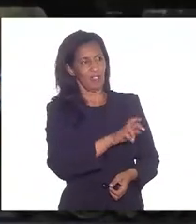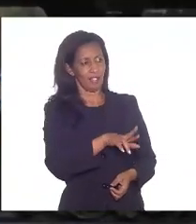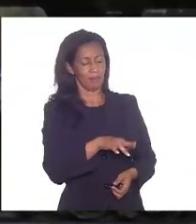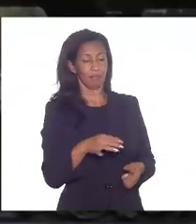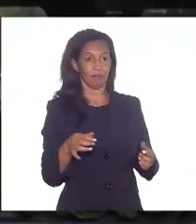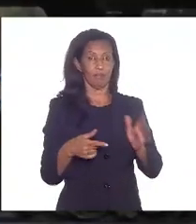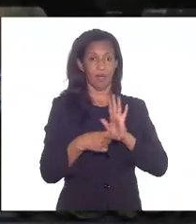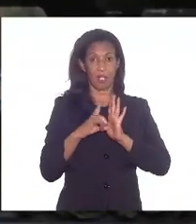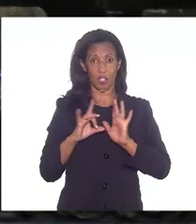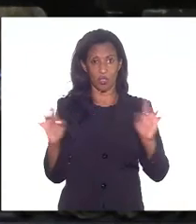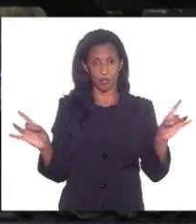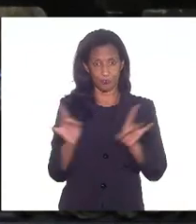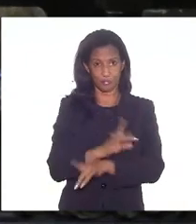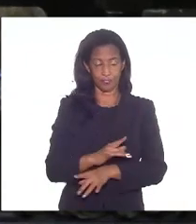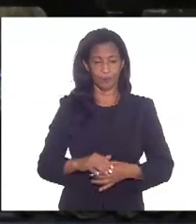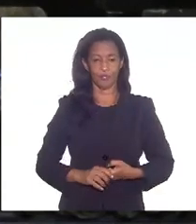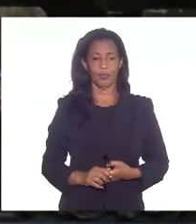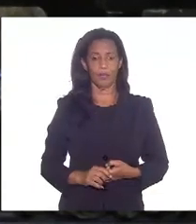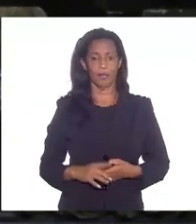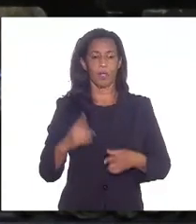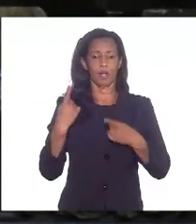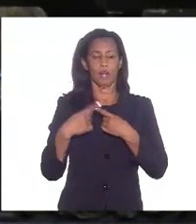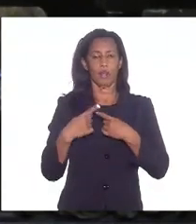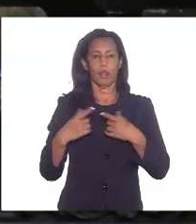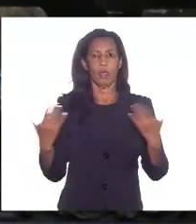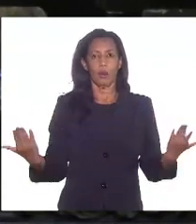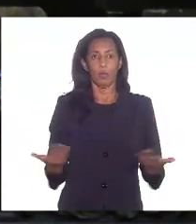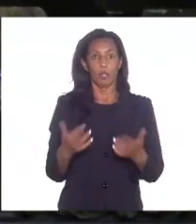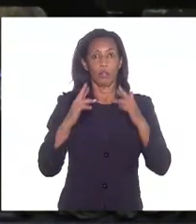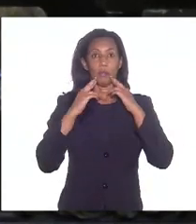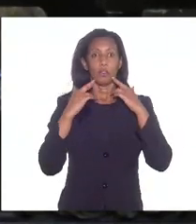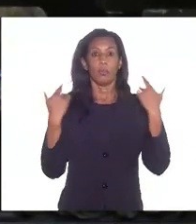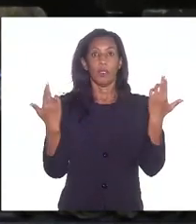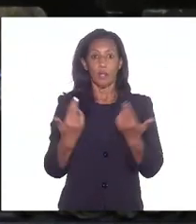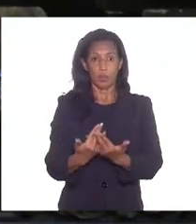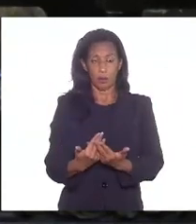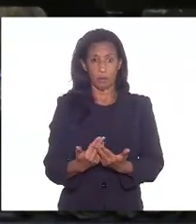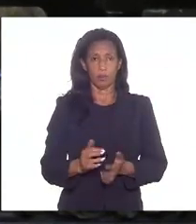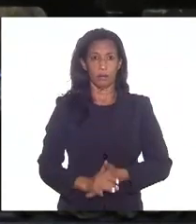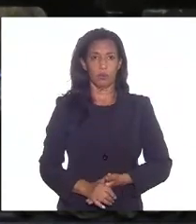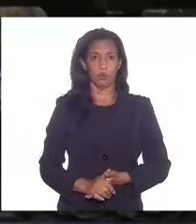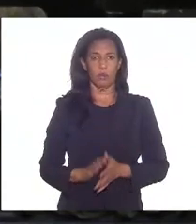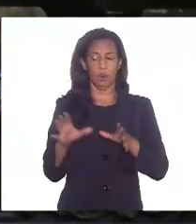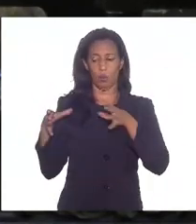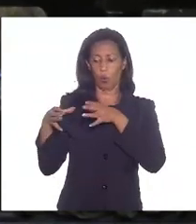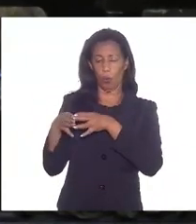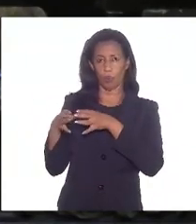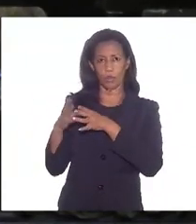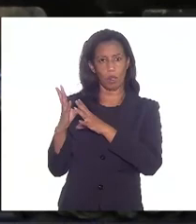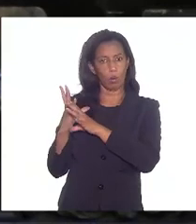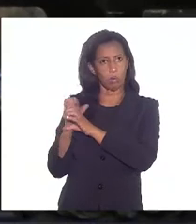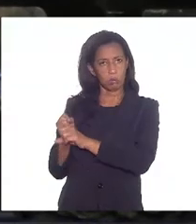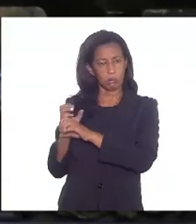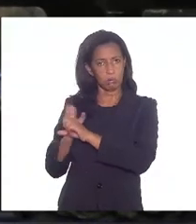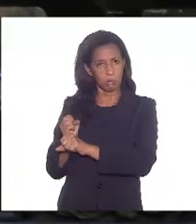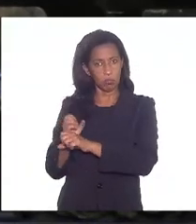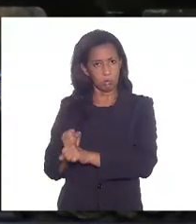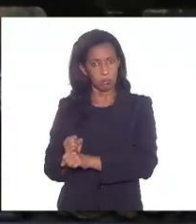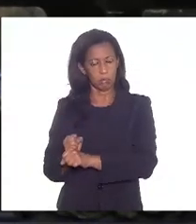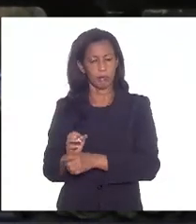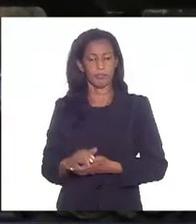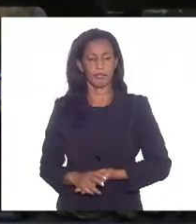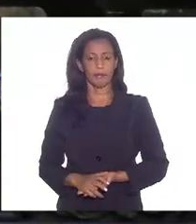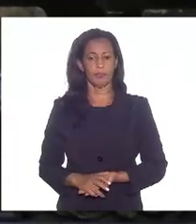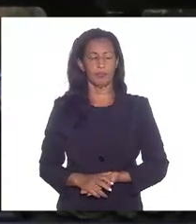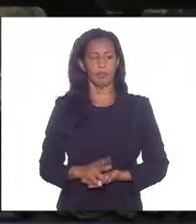encerrar, porque nós vamos ter agora a reunião da Comissão de Orçamento, que